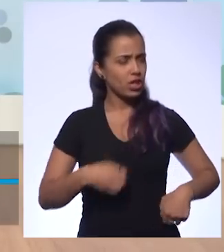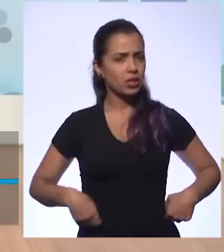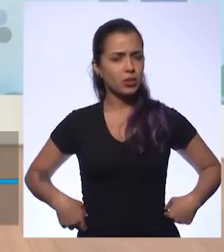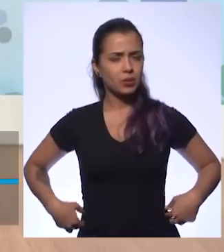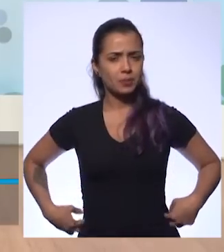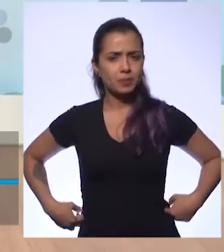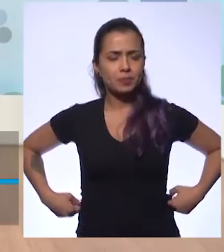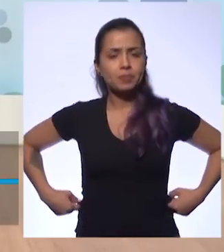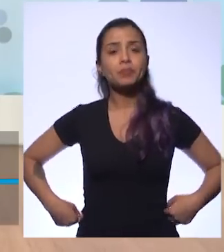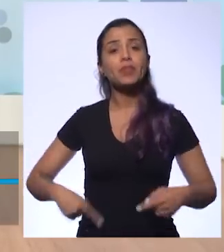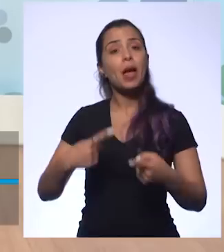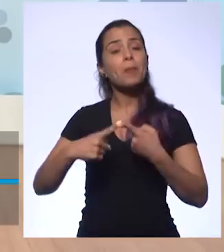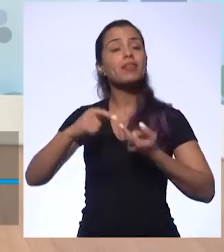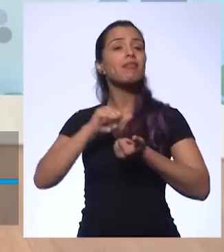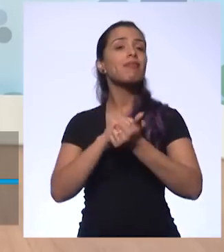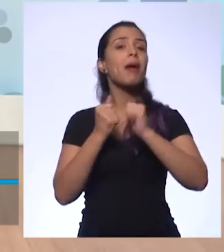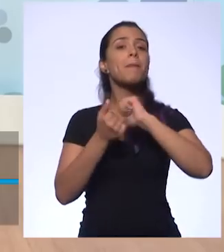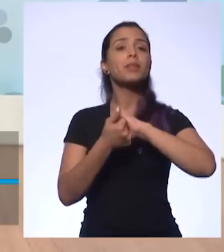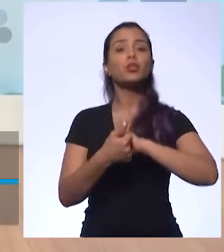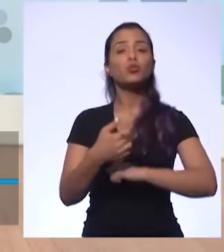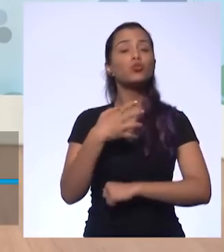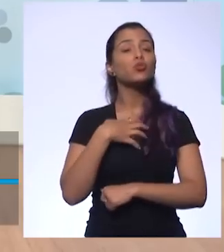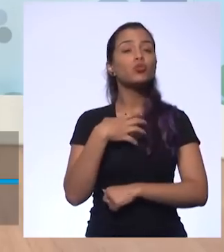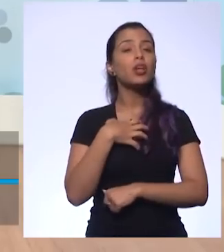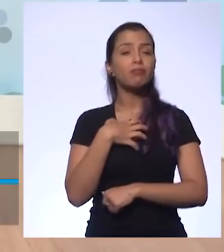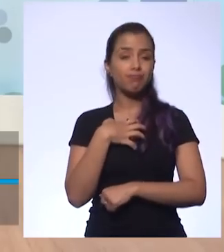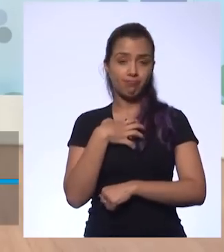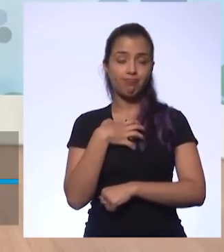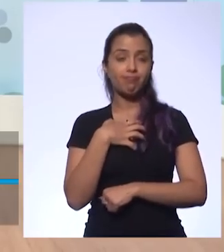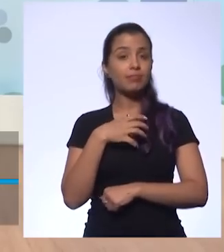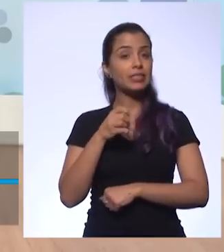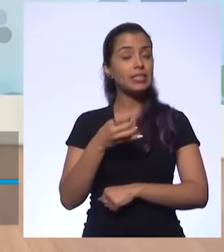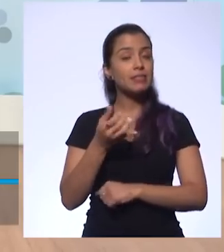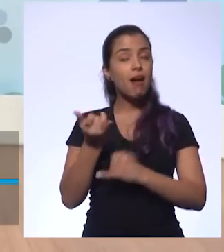sobre esse mundo informacional. Entendi. E se as cidades estão se moldando